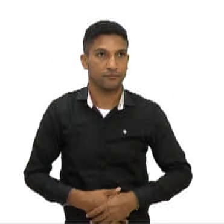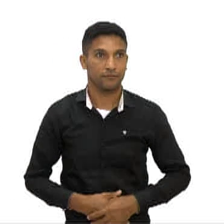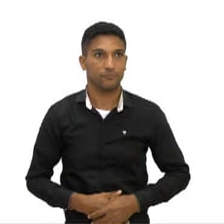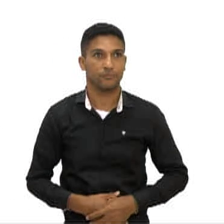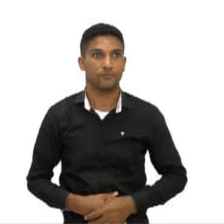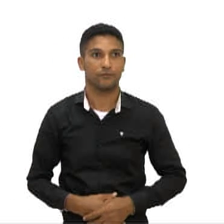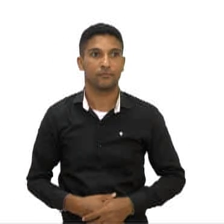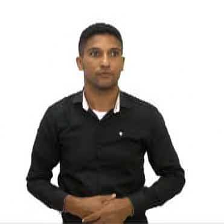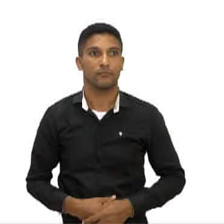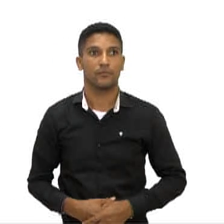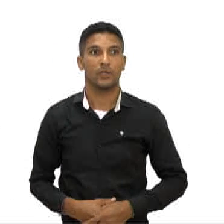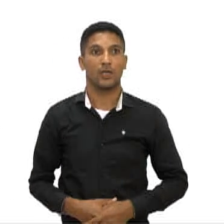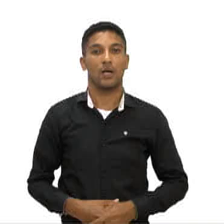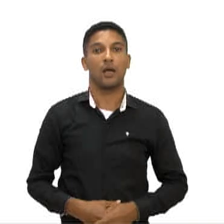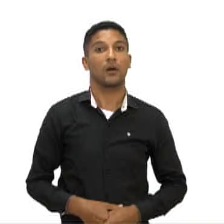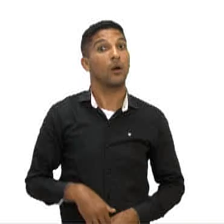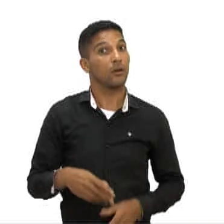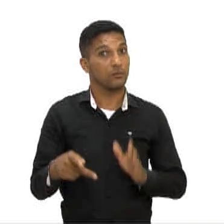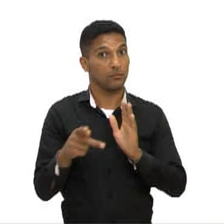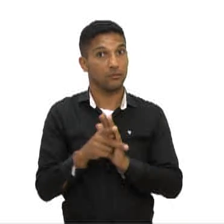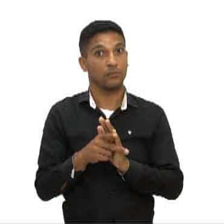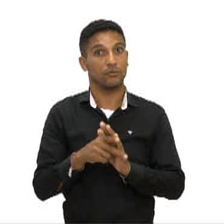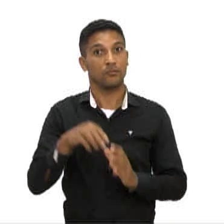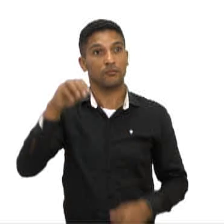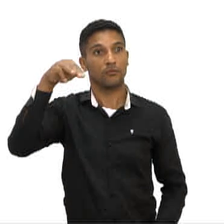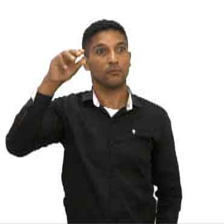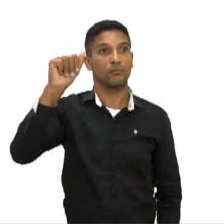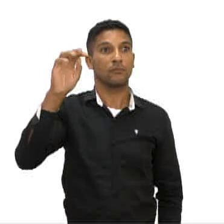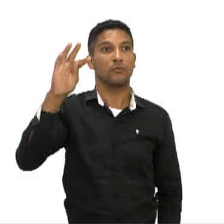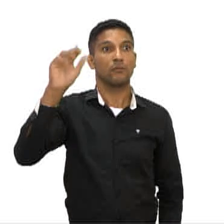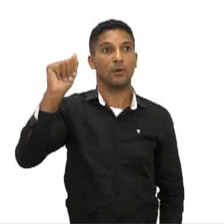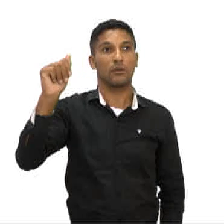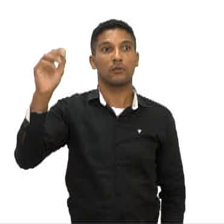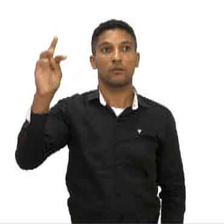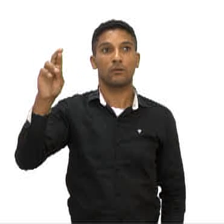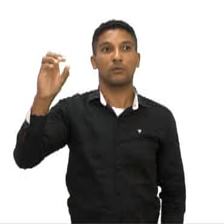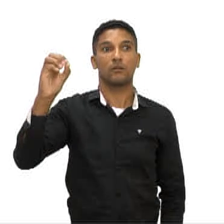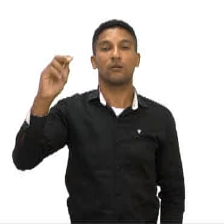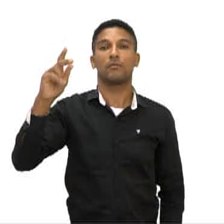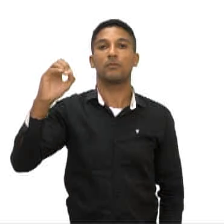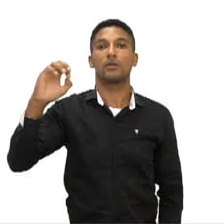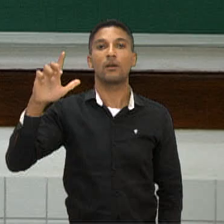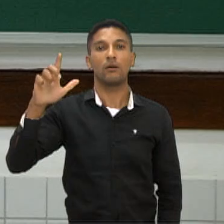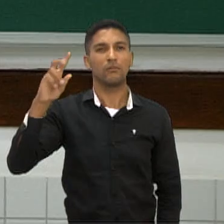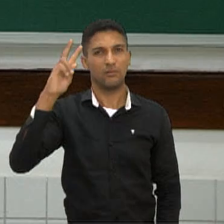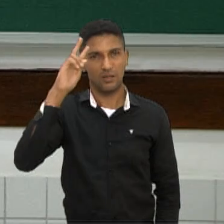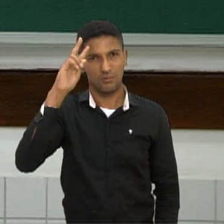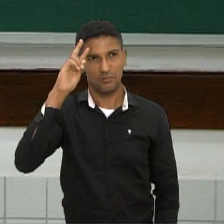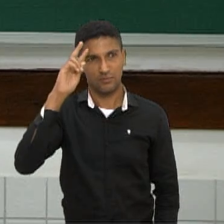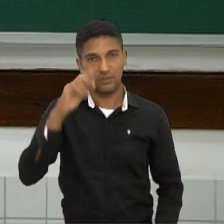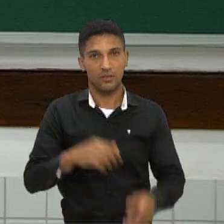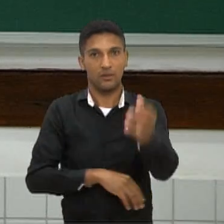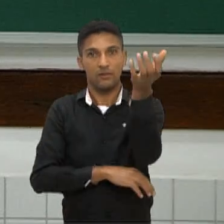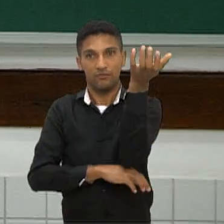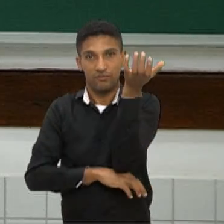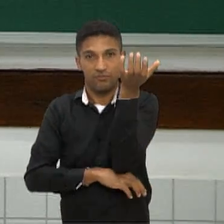equatorial, entre o Trópico de Câncer e o Trópico de Capricórnio. Lembrem aqui, Trópico de